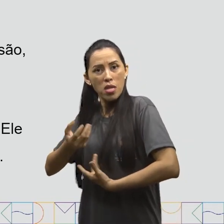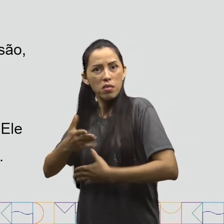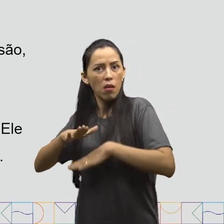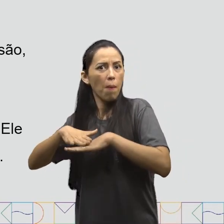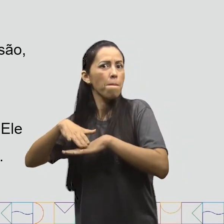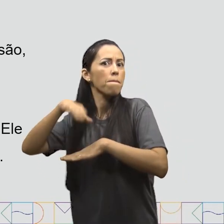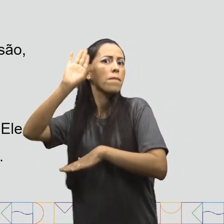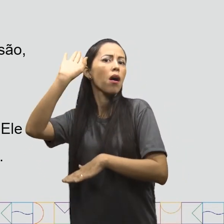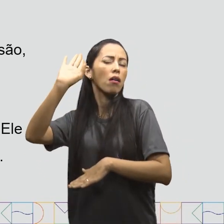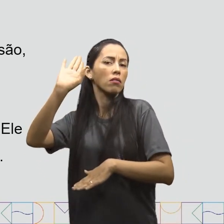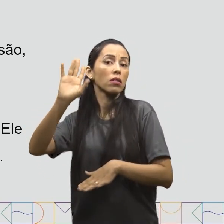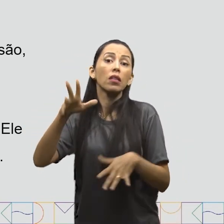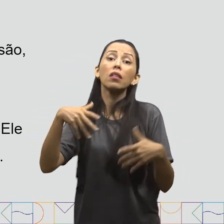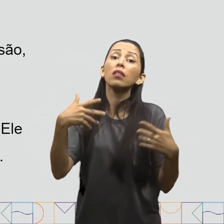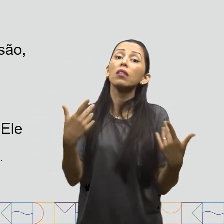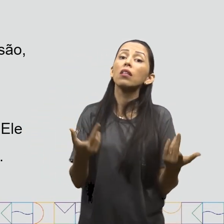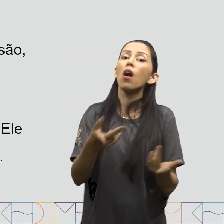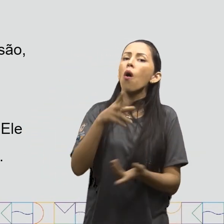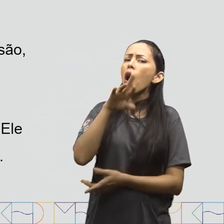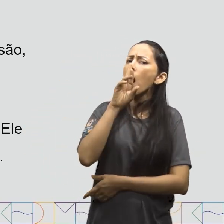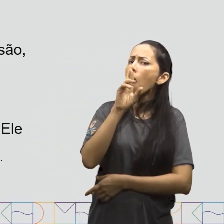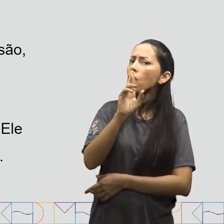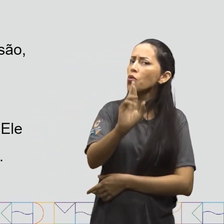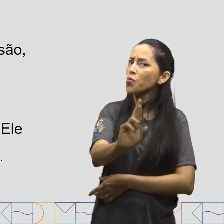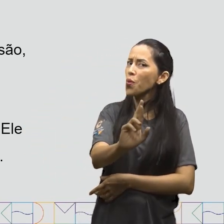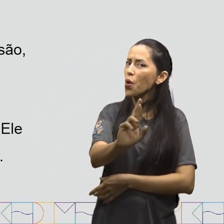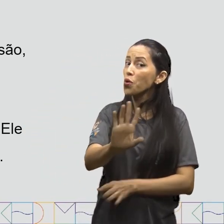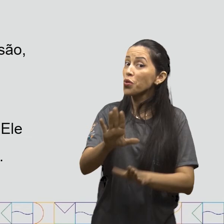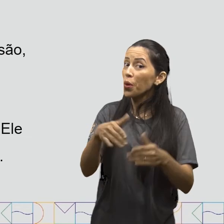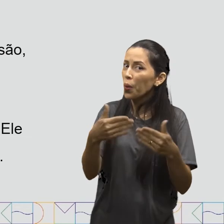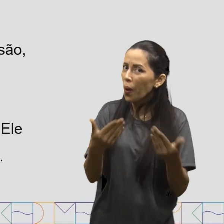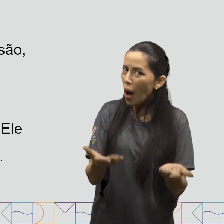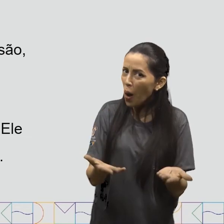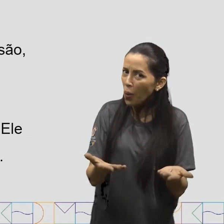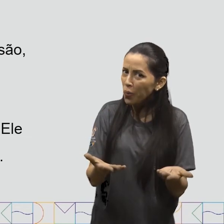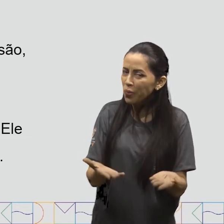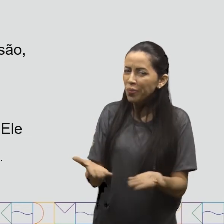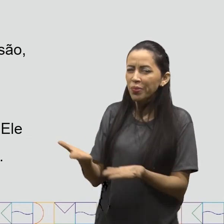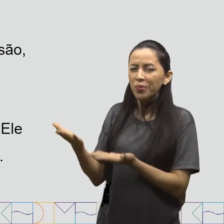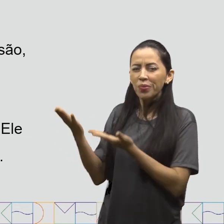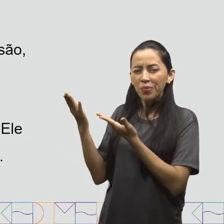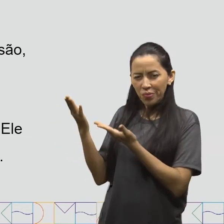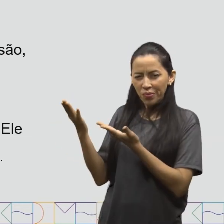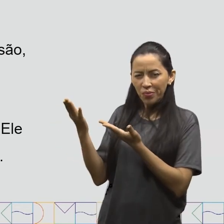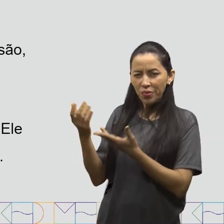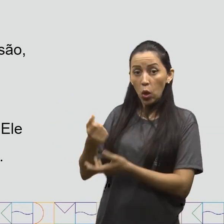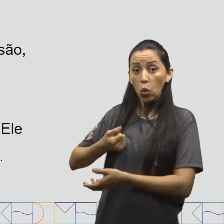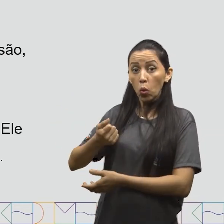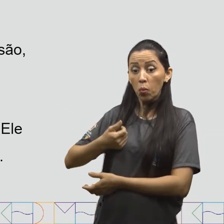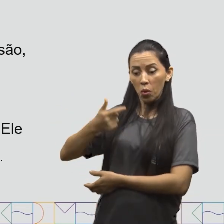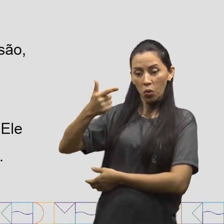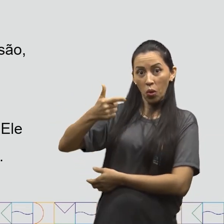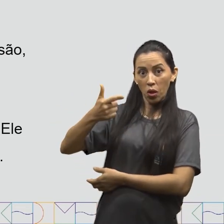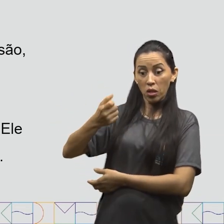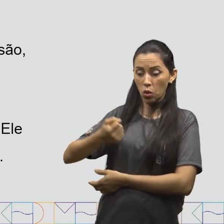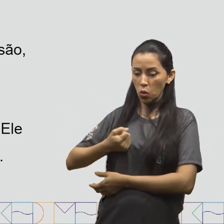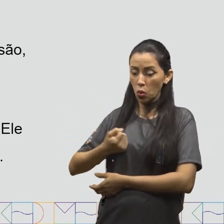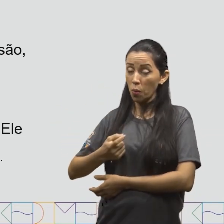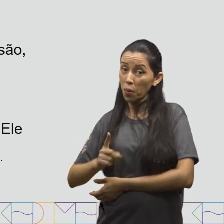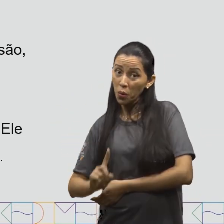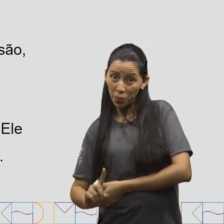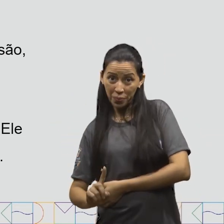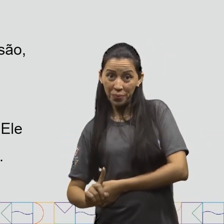isso. Portanto, a resposta, então, da nossa atividade 1 é 2 e 1. 2 para